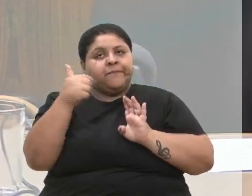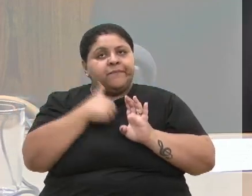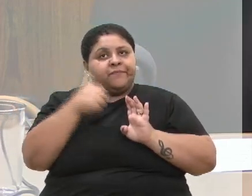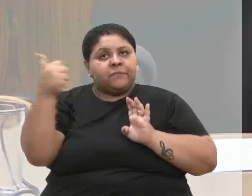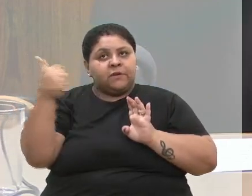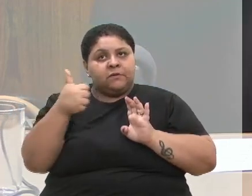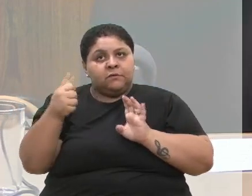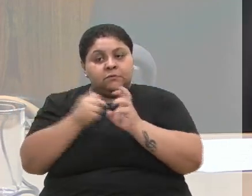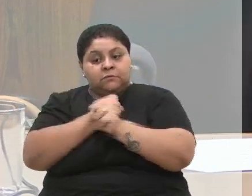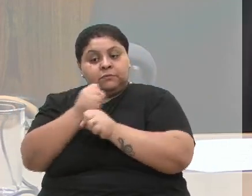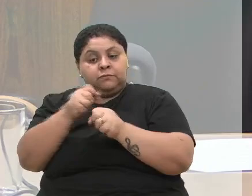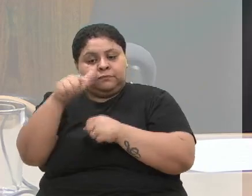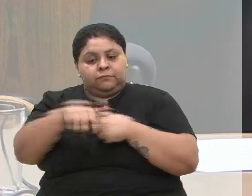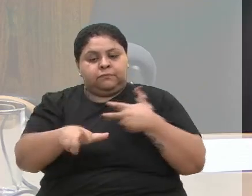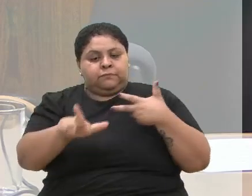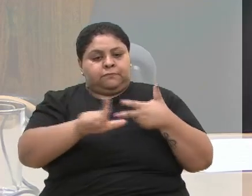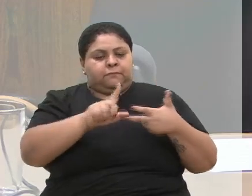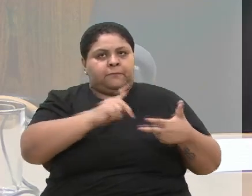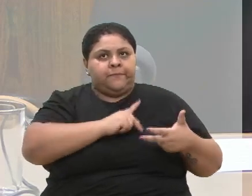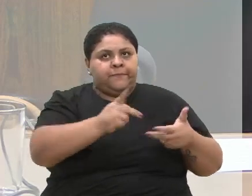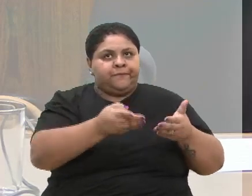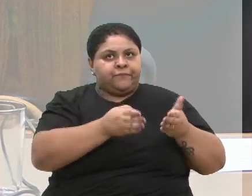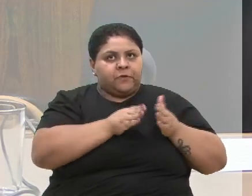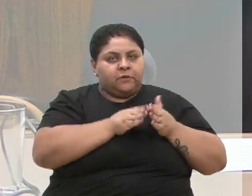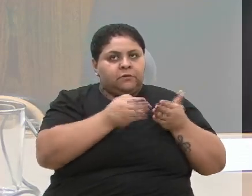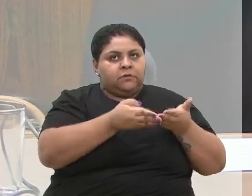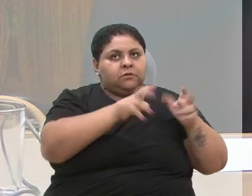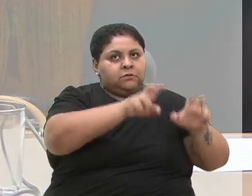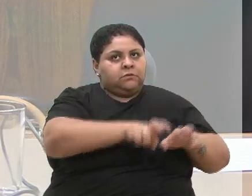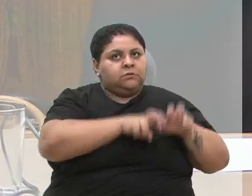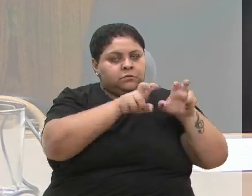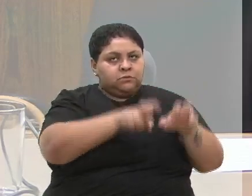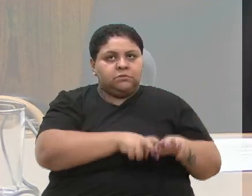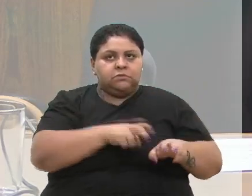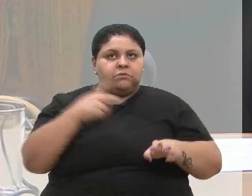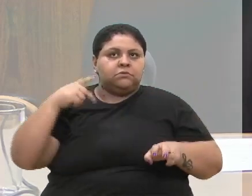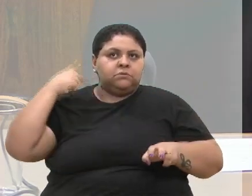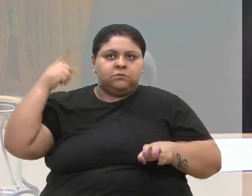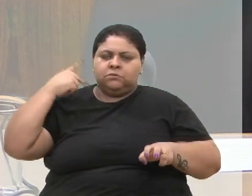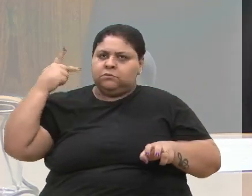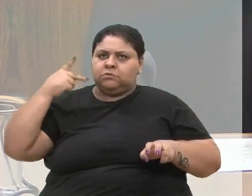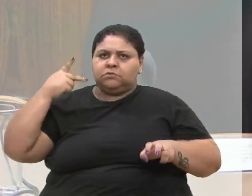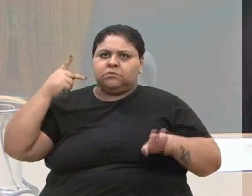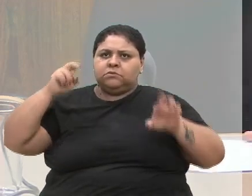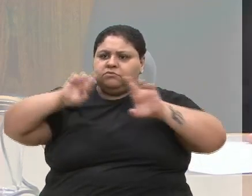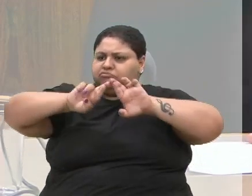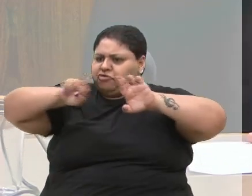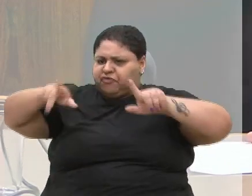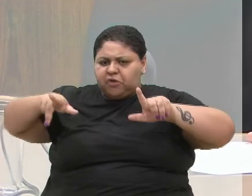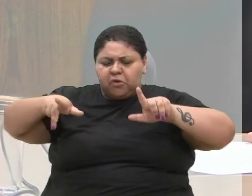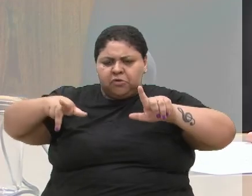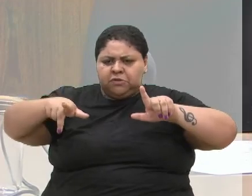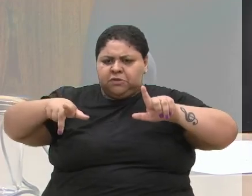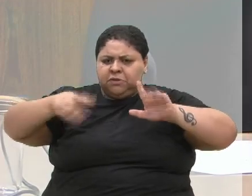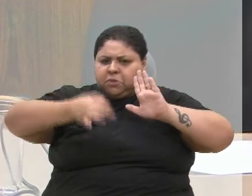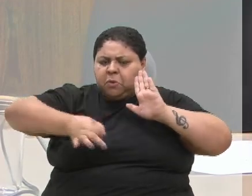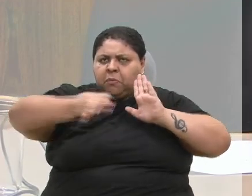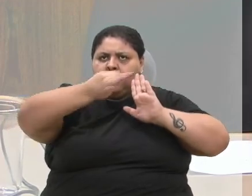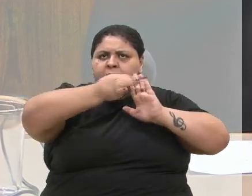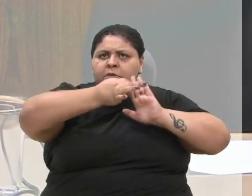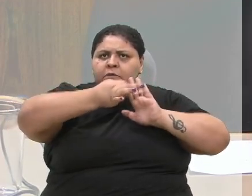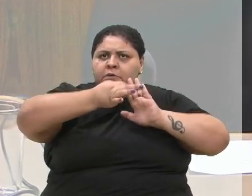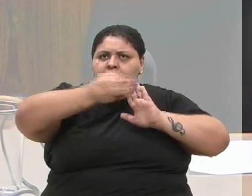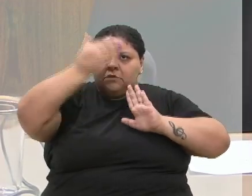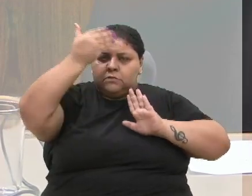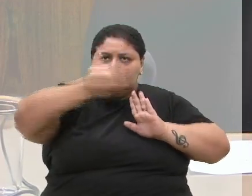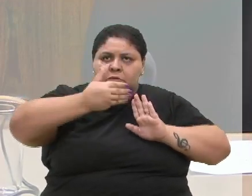primeiro ano dessa legislatura, fui presidente da Comissão de Agricultura, com vereadores de visões ideológicas diferentes. Está aqui na minha